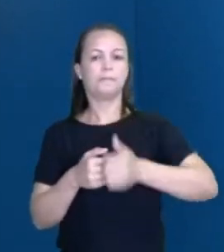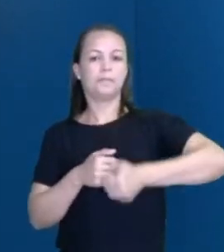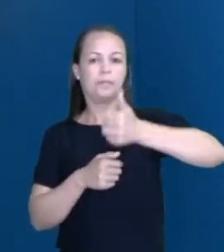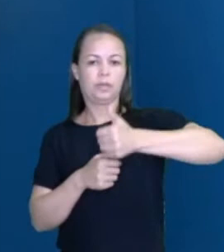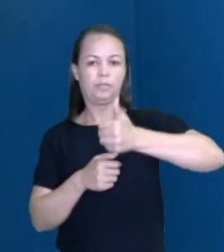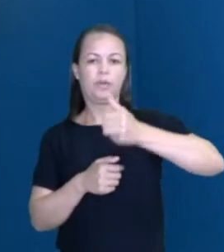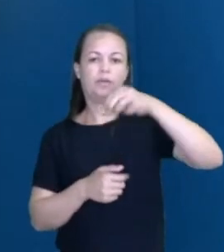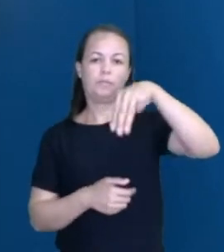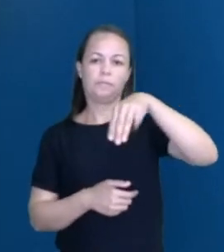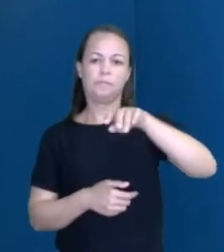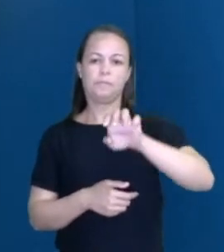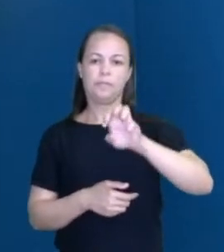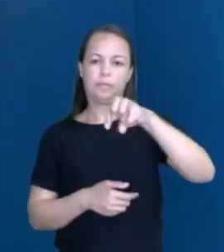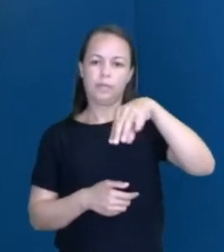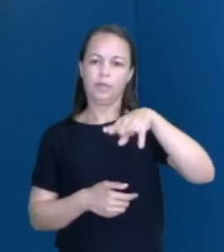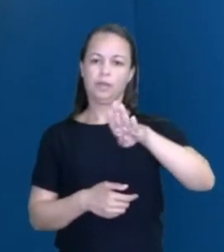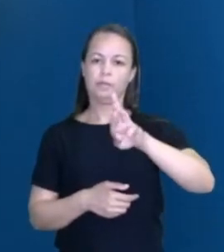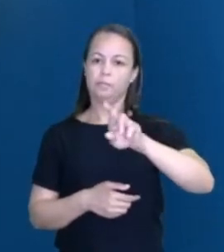membro.